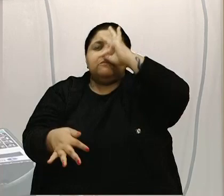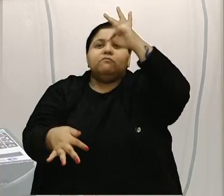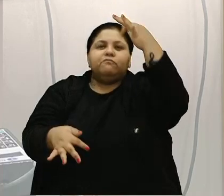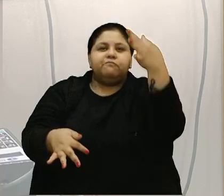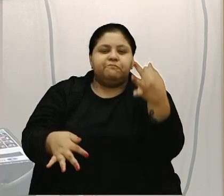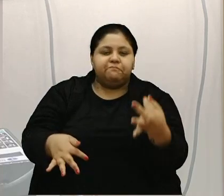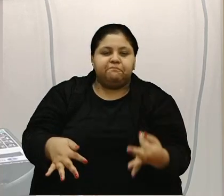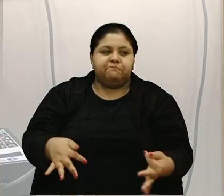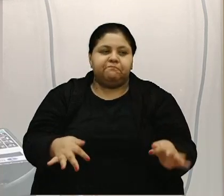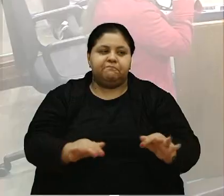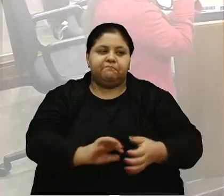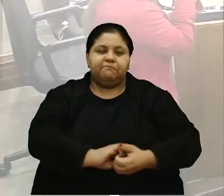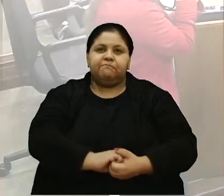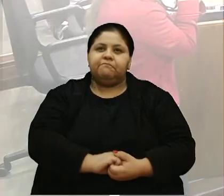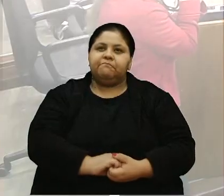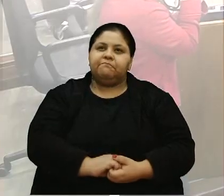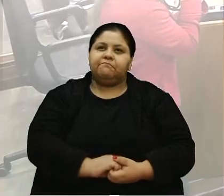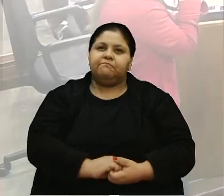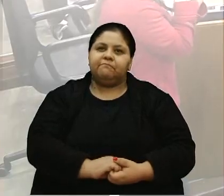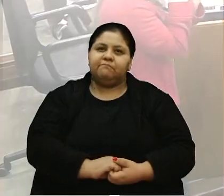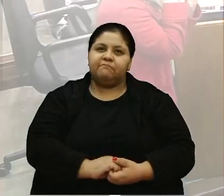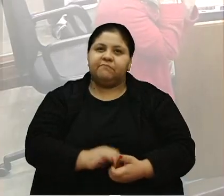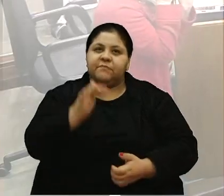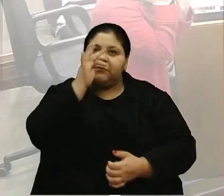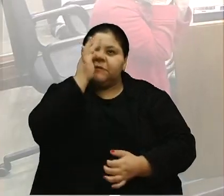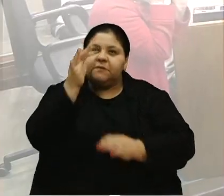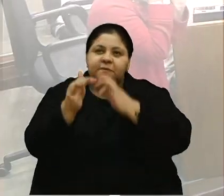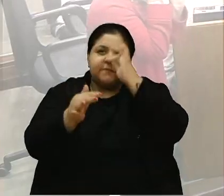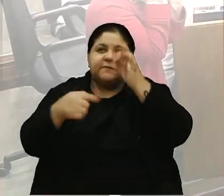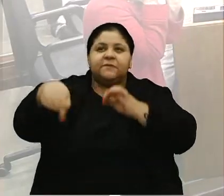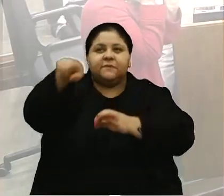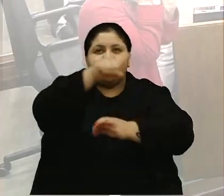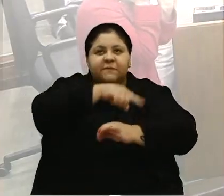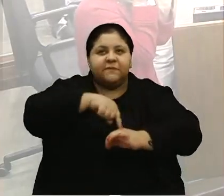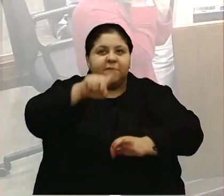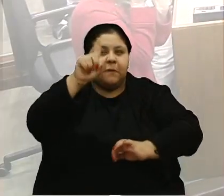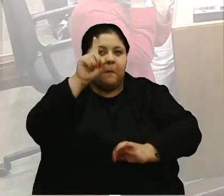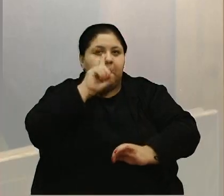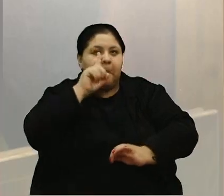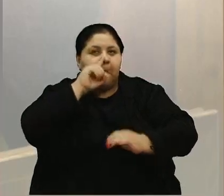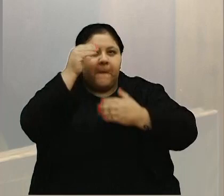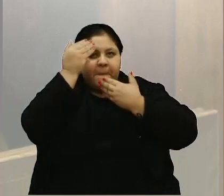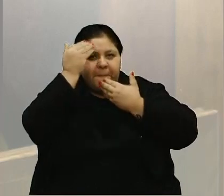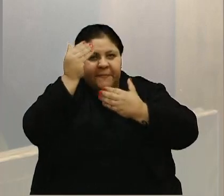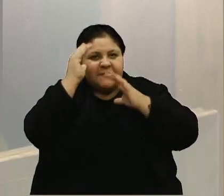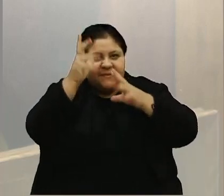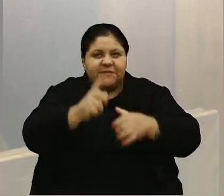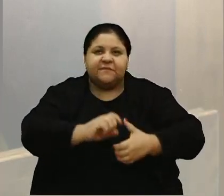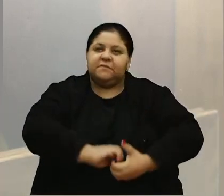caindo flor. Essas flores são para nós e para nossa mãe. Obrigada, viu, a todos.